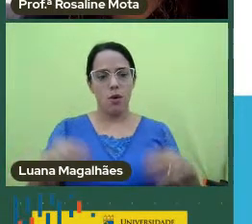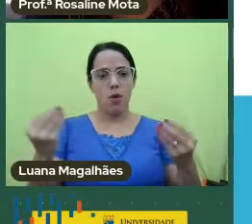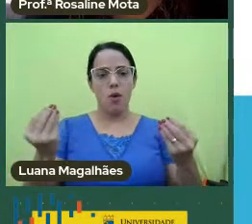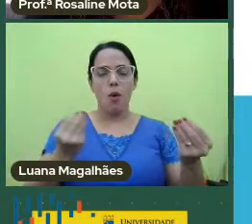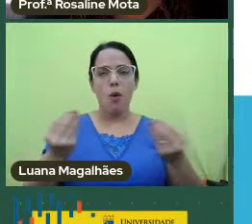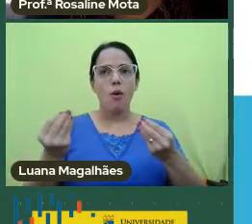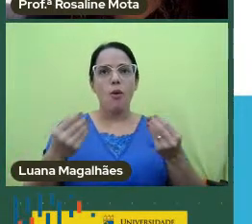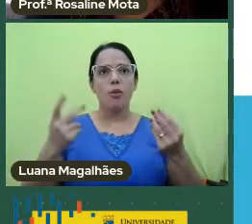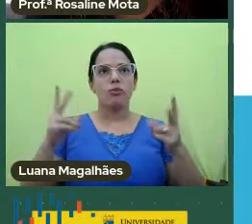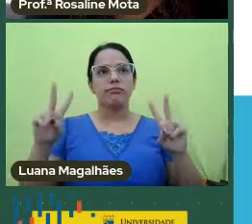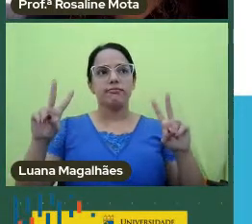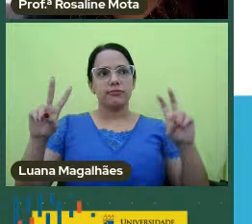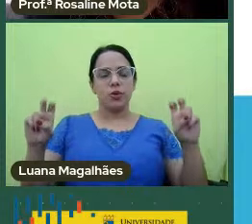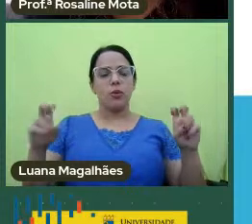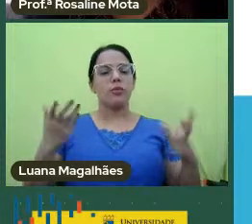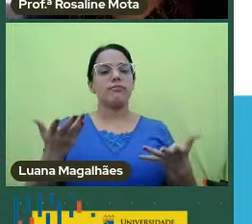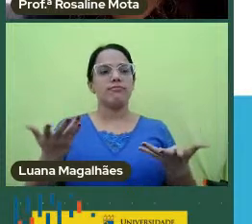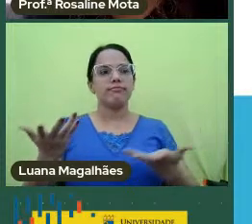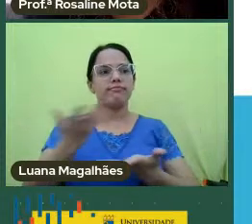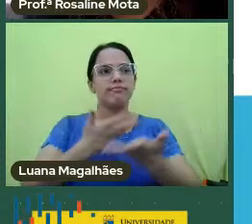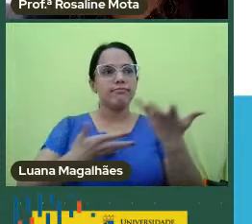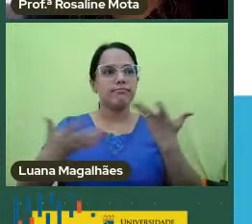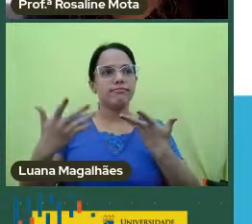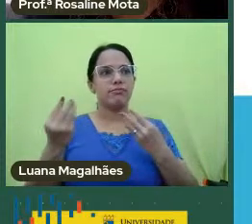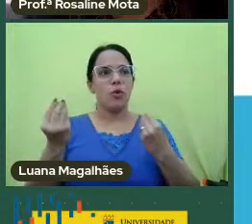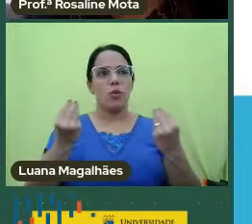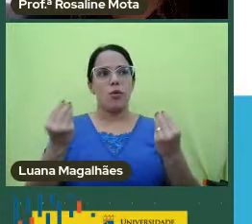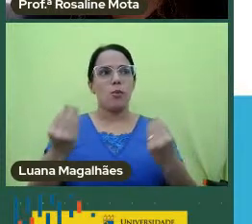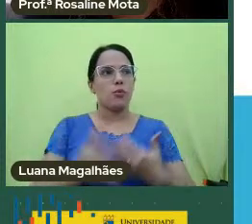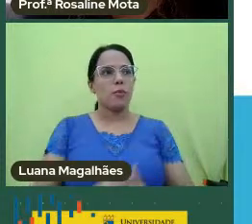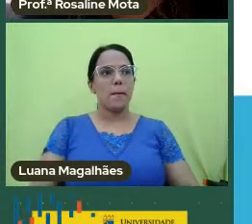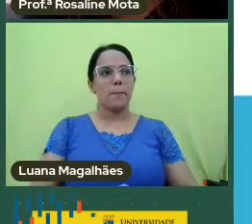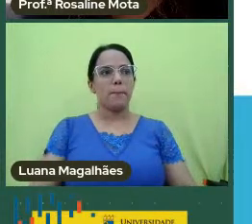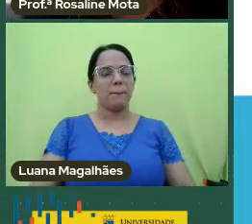isso tudo, né? Como